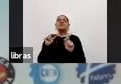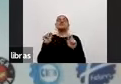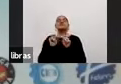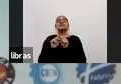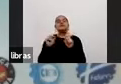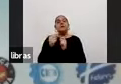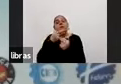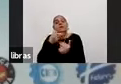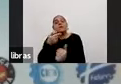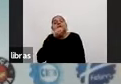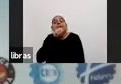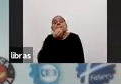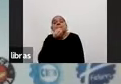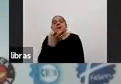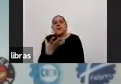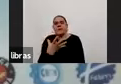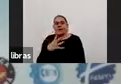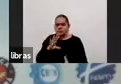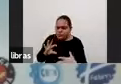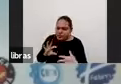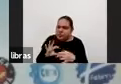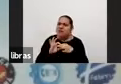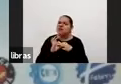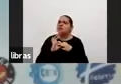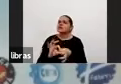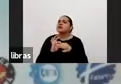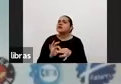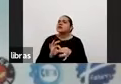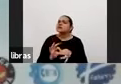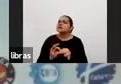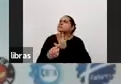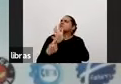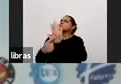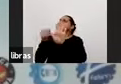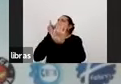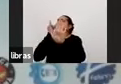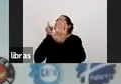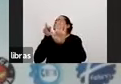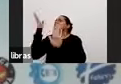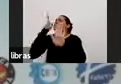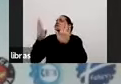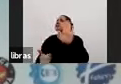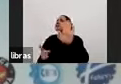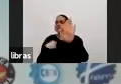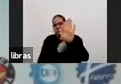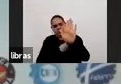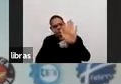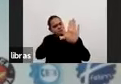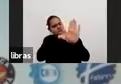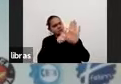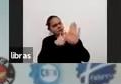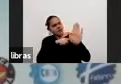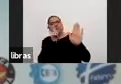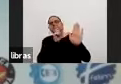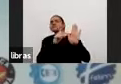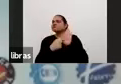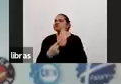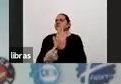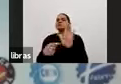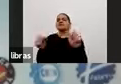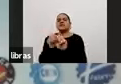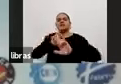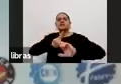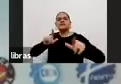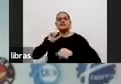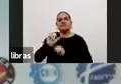assim vocês se unem e vocês estão dando um exemplo para o Brasil, gente, para o Brasil, de garra, né, de força